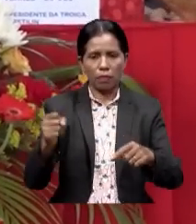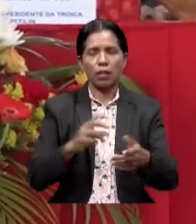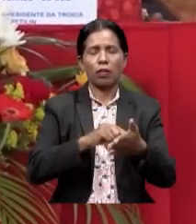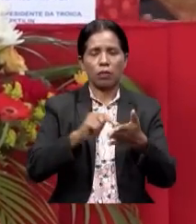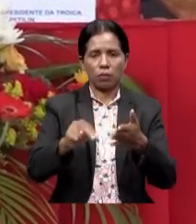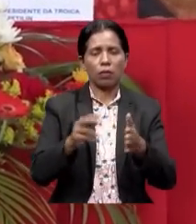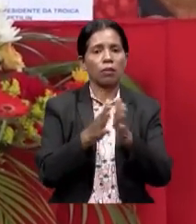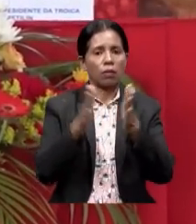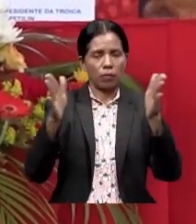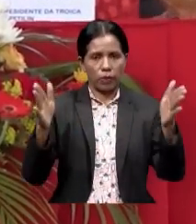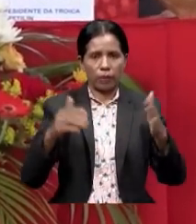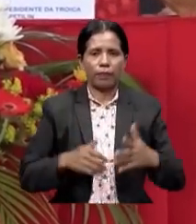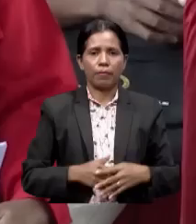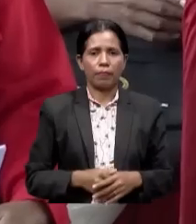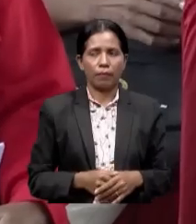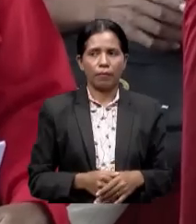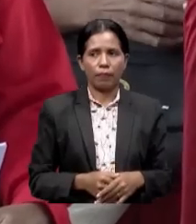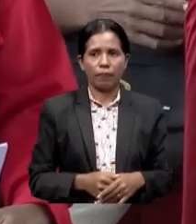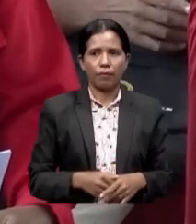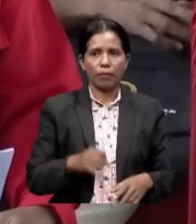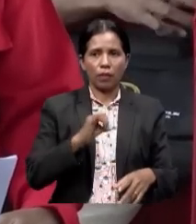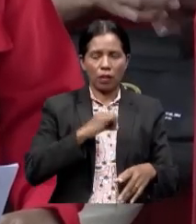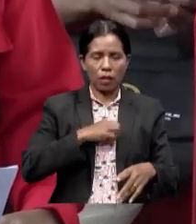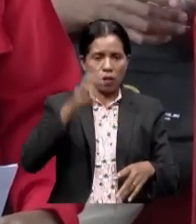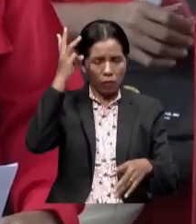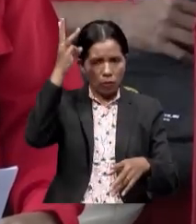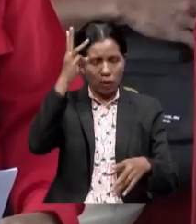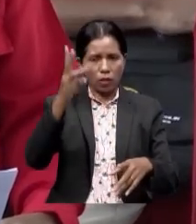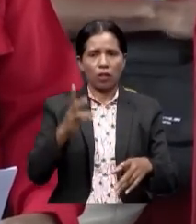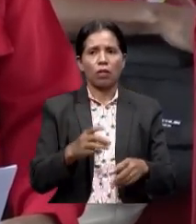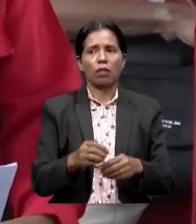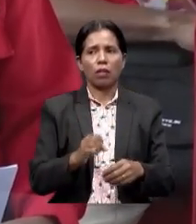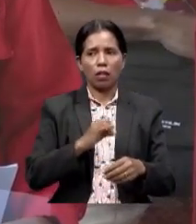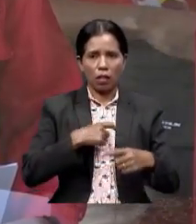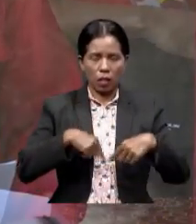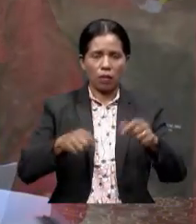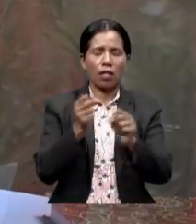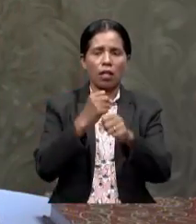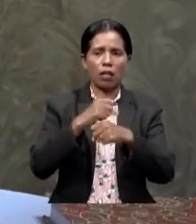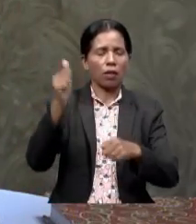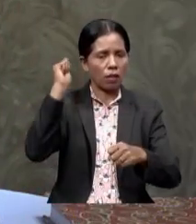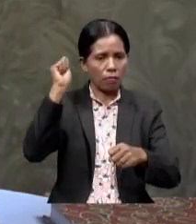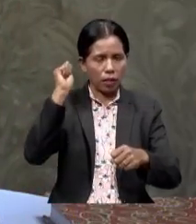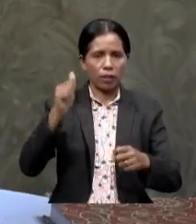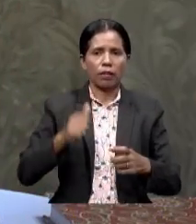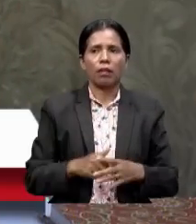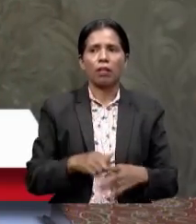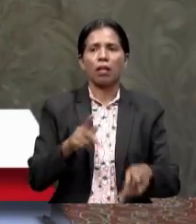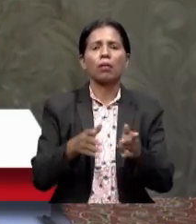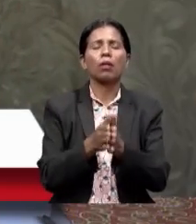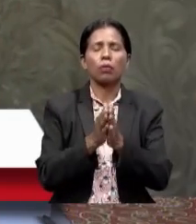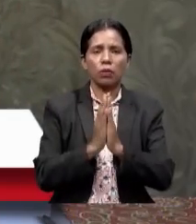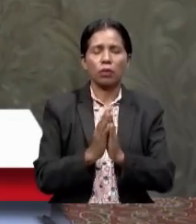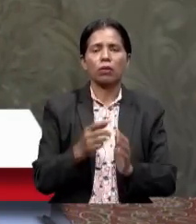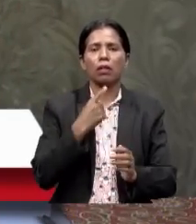nebe voto. Hawan sa coronador, hau preocupa e tuan. Quando hau ba campanha, é ma husu dengan